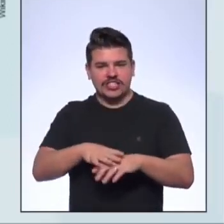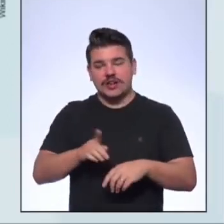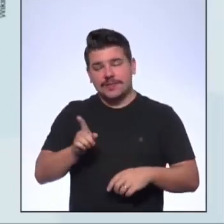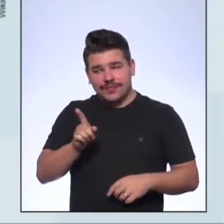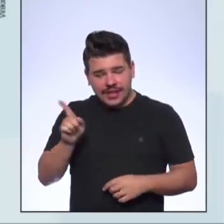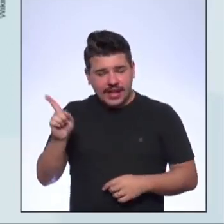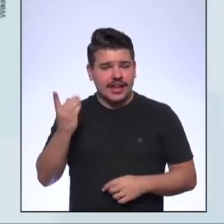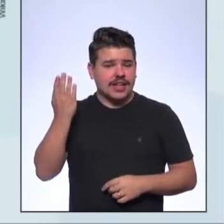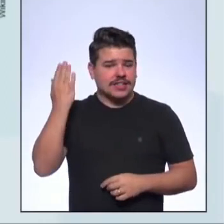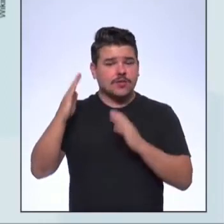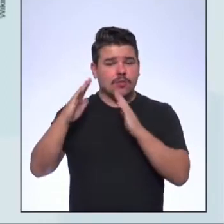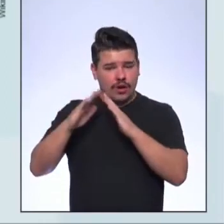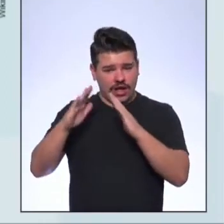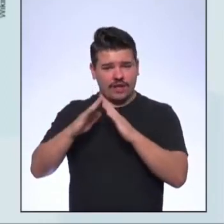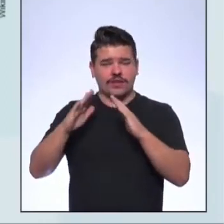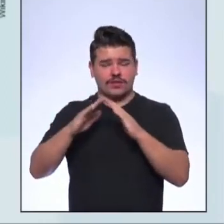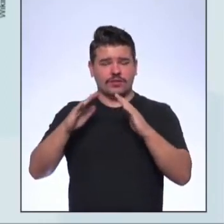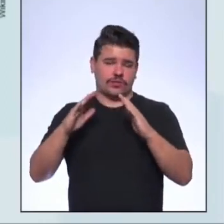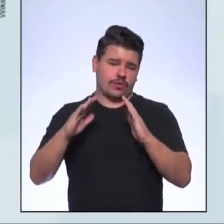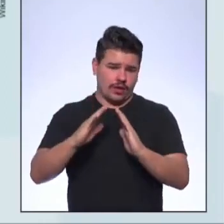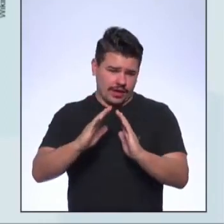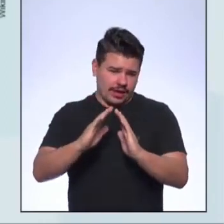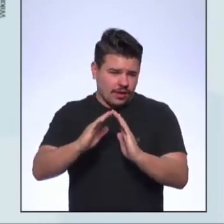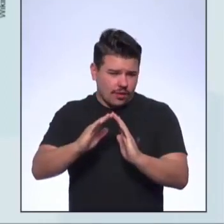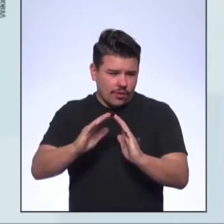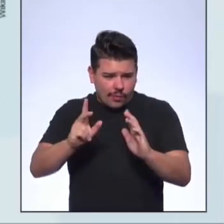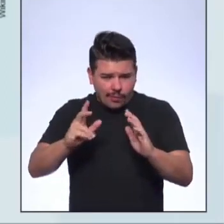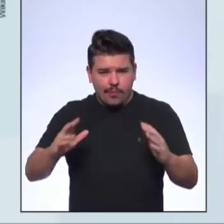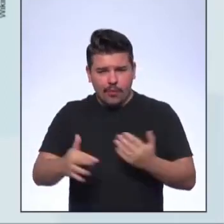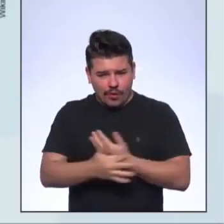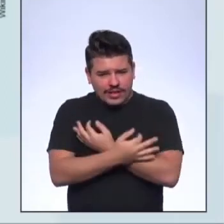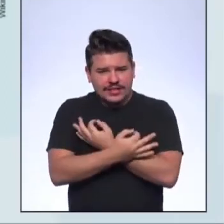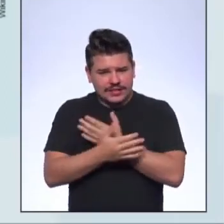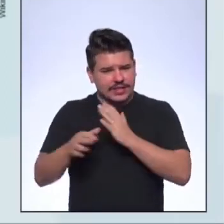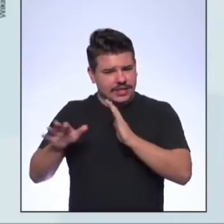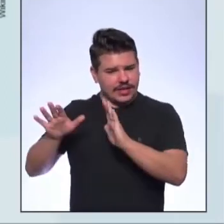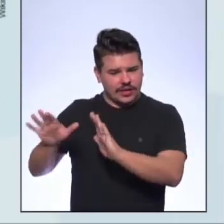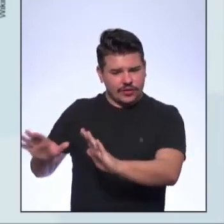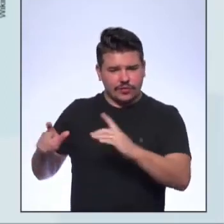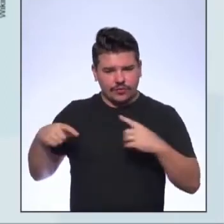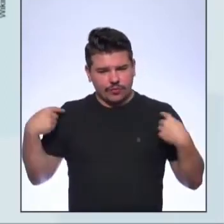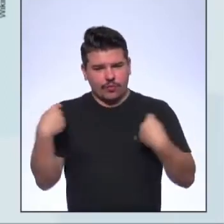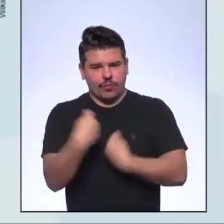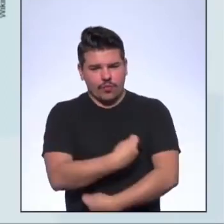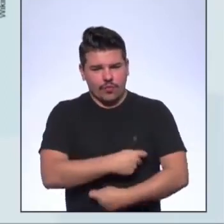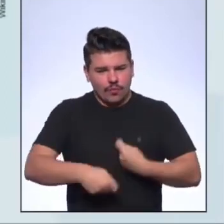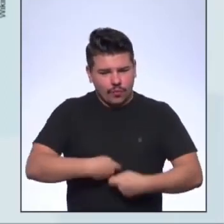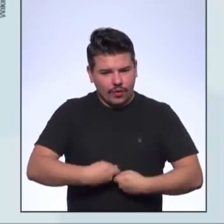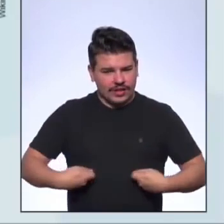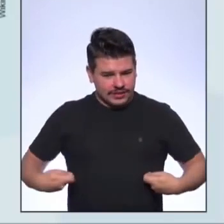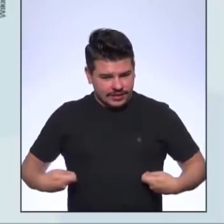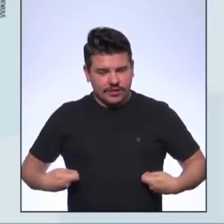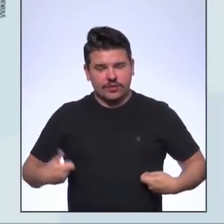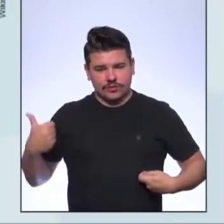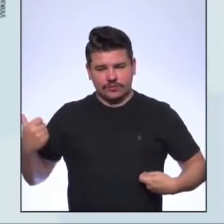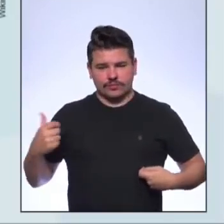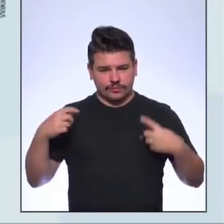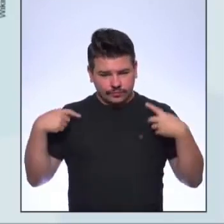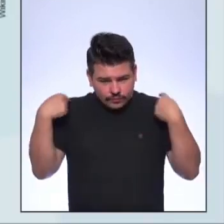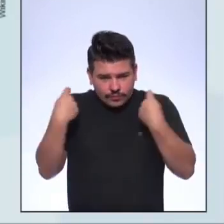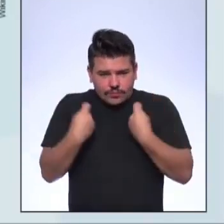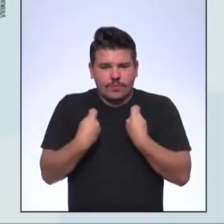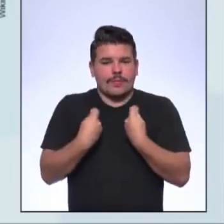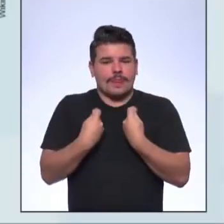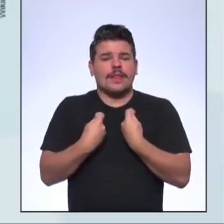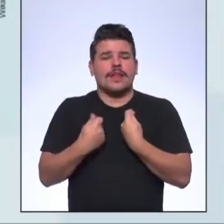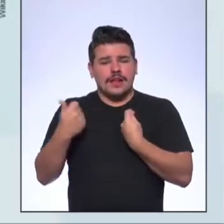no monasteiro. E aí ele conseguiu, né, ele realizou lá, ele cuidava dos jardins do monastério e tal. E aí